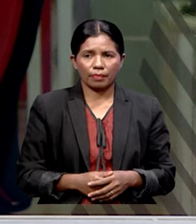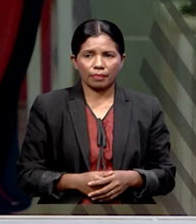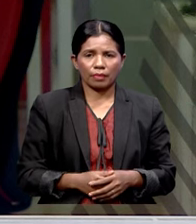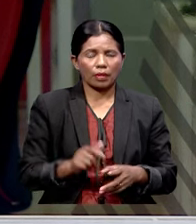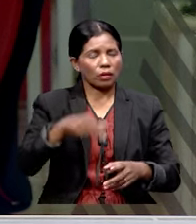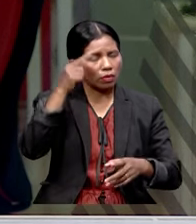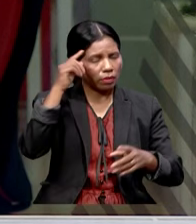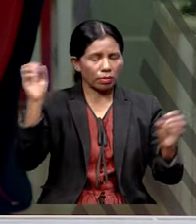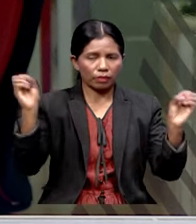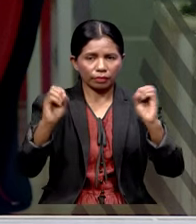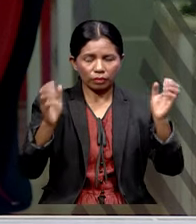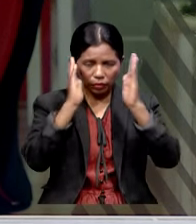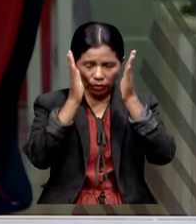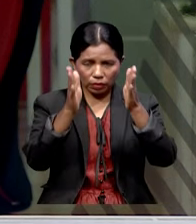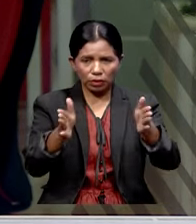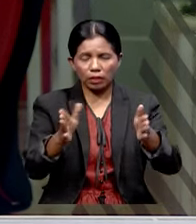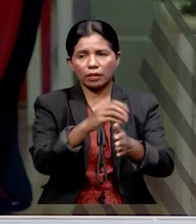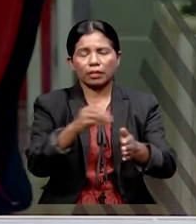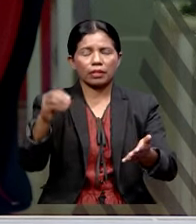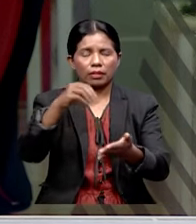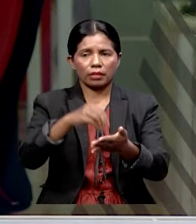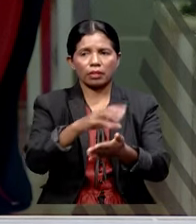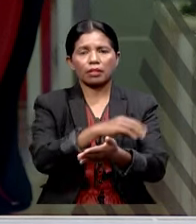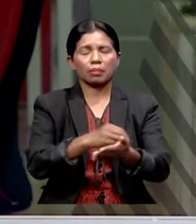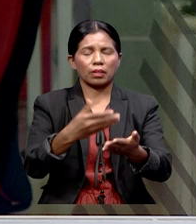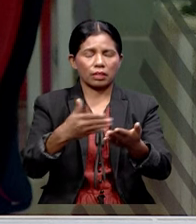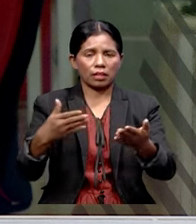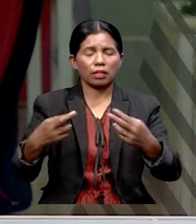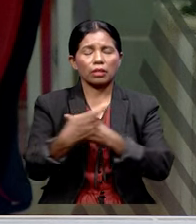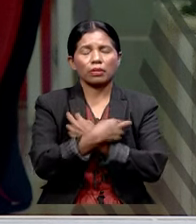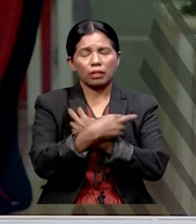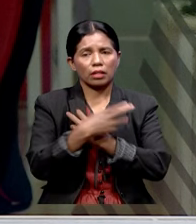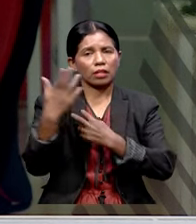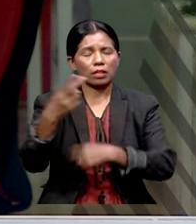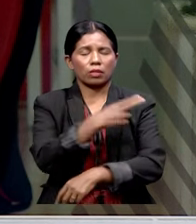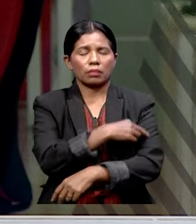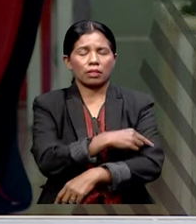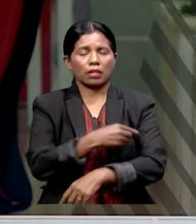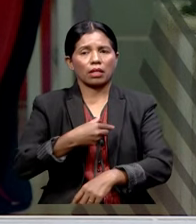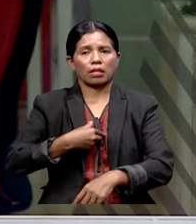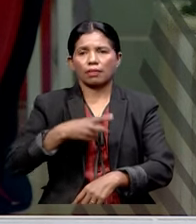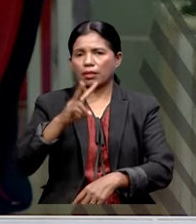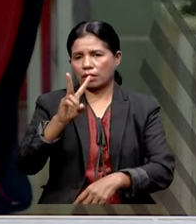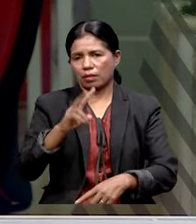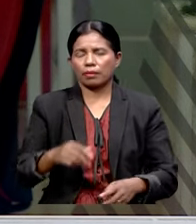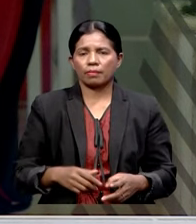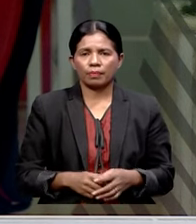Covaram lei orientação no dia claro, atual teste de varetes mostais e a Hospital Nacional Guido Valadares.